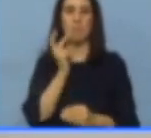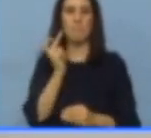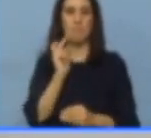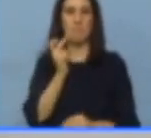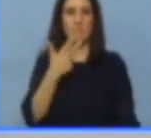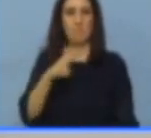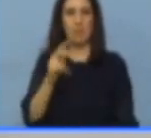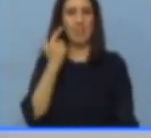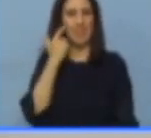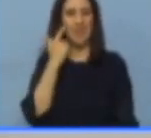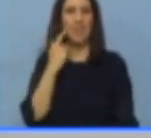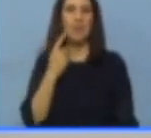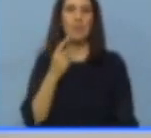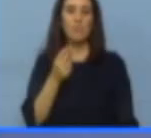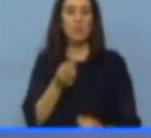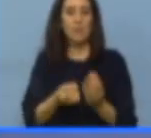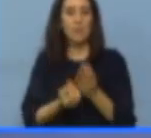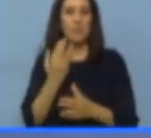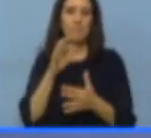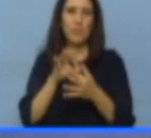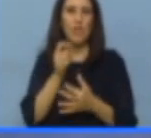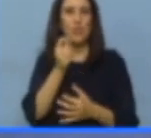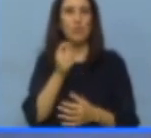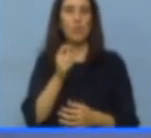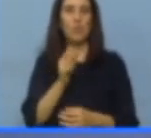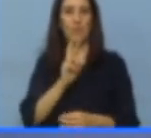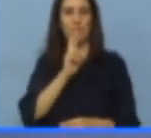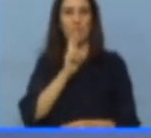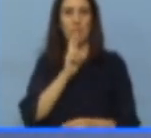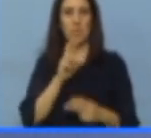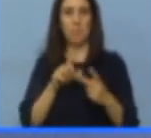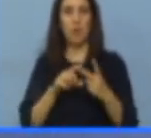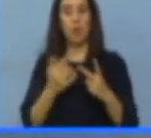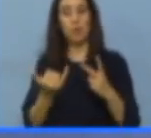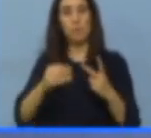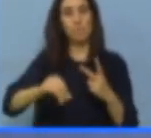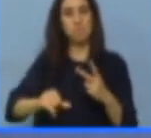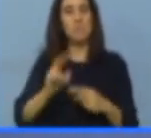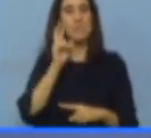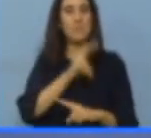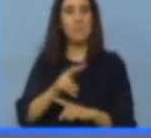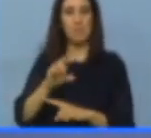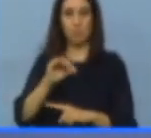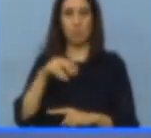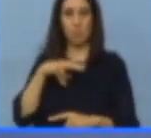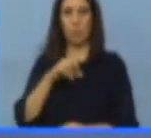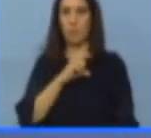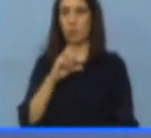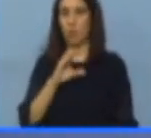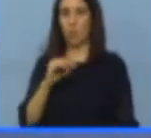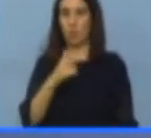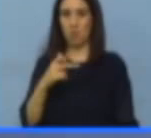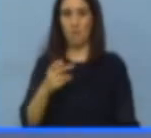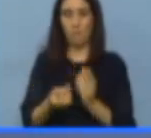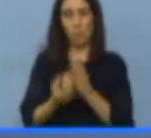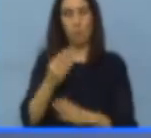digamos, a fundação está um bocadinho relacionada com Fátima. O segundo lugar a ser visitado em Portugal pelo Padre Cota, que nos fundou, foi Fátima, depois de